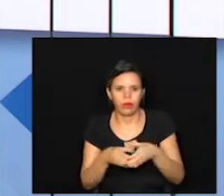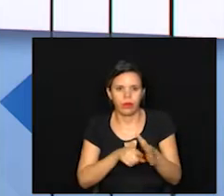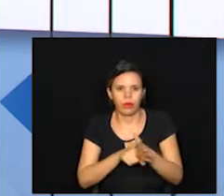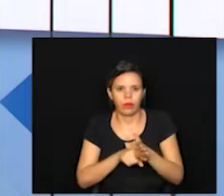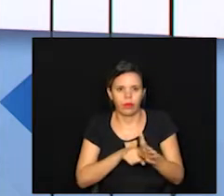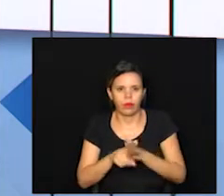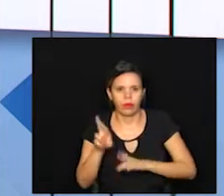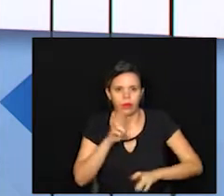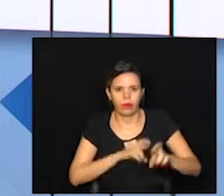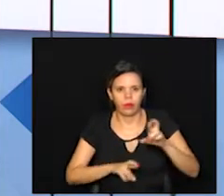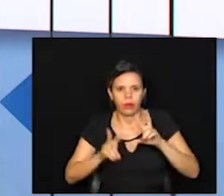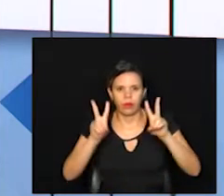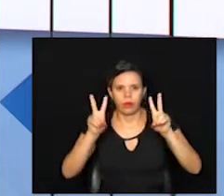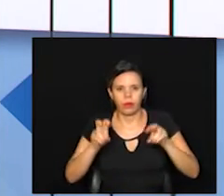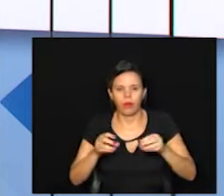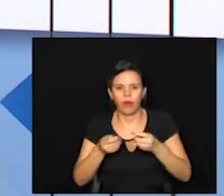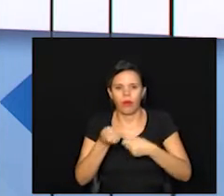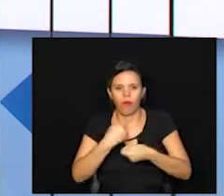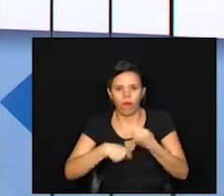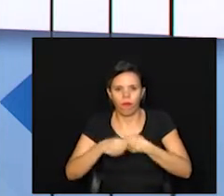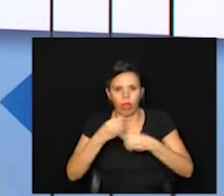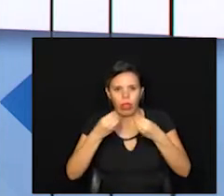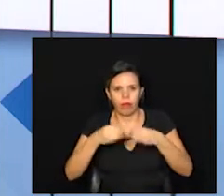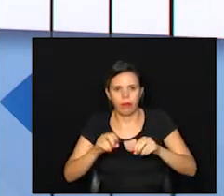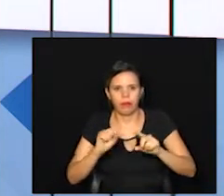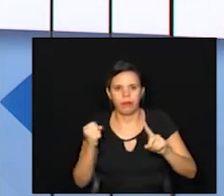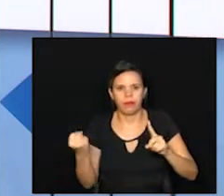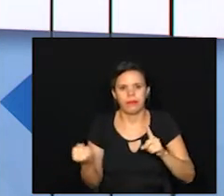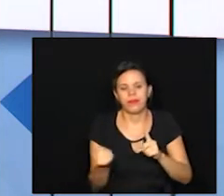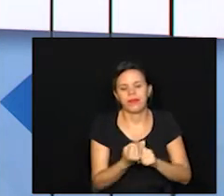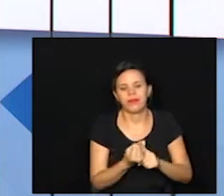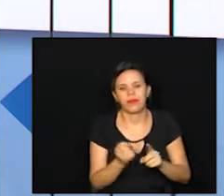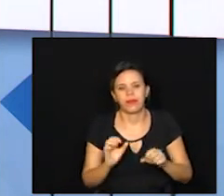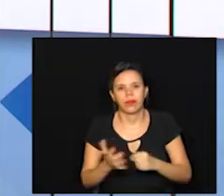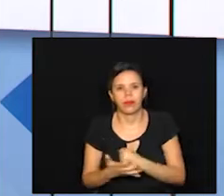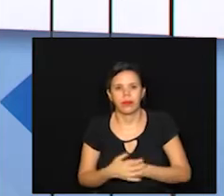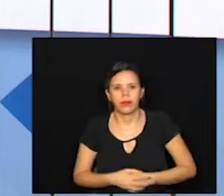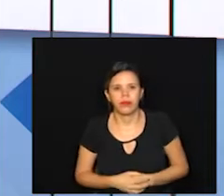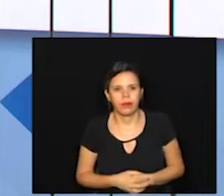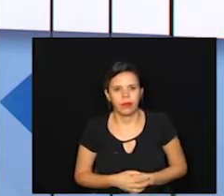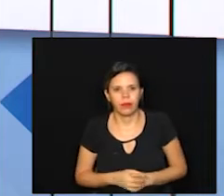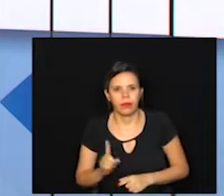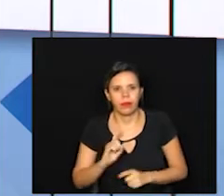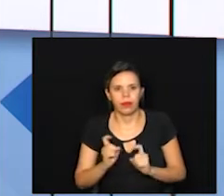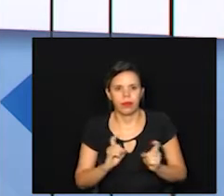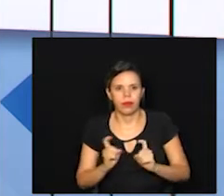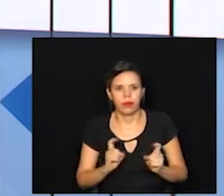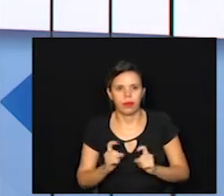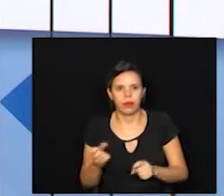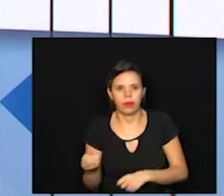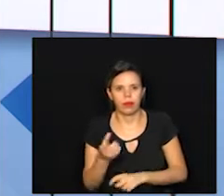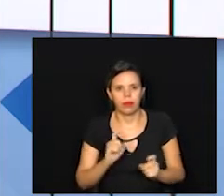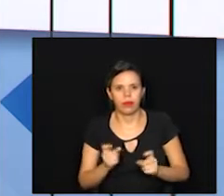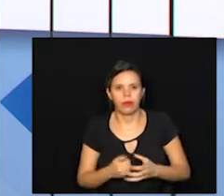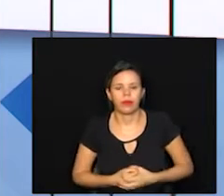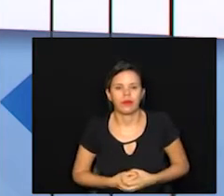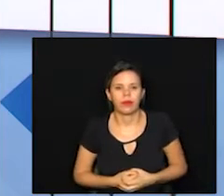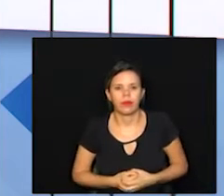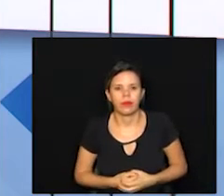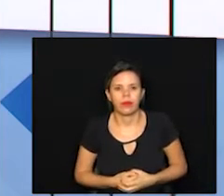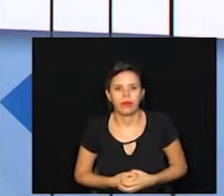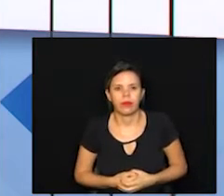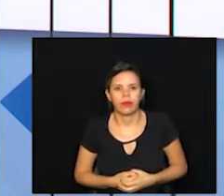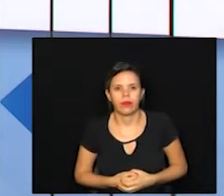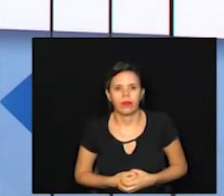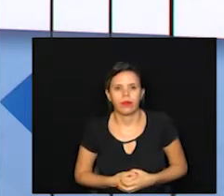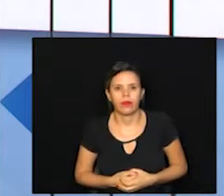Estudos, que analisa os impactos econômicos e sociais da pandemia da Covid-19, realiza uma nova reunião.